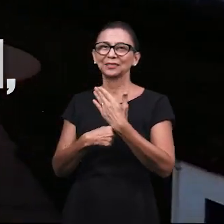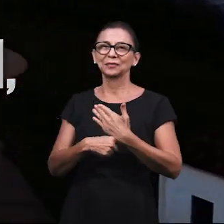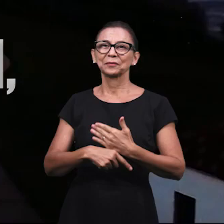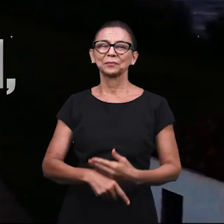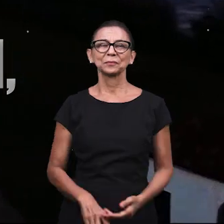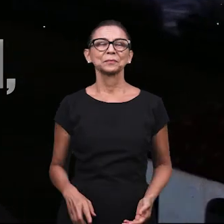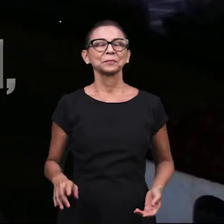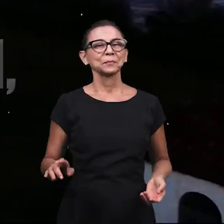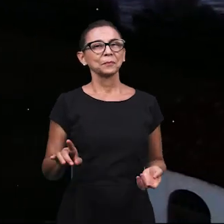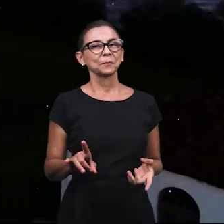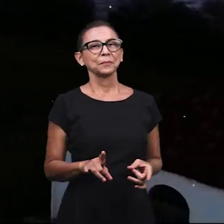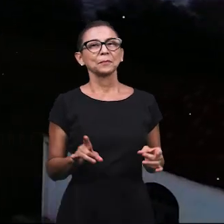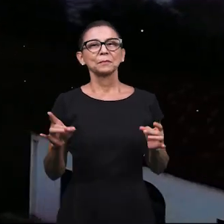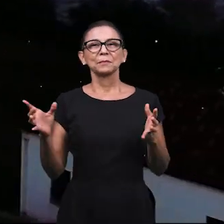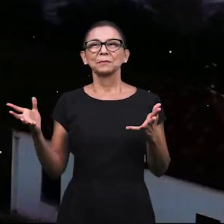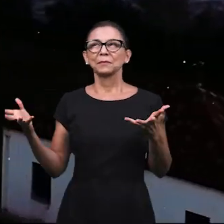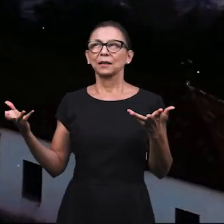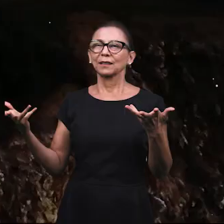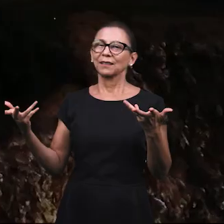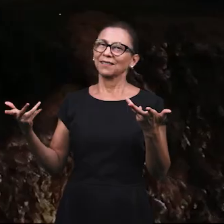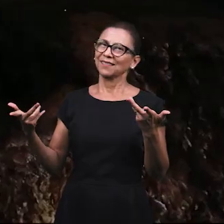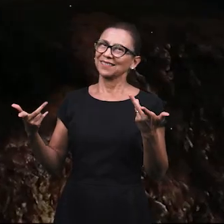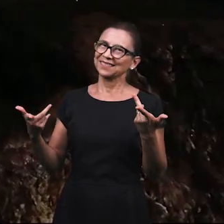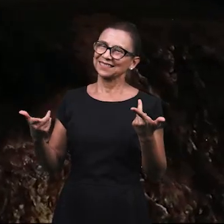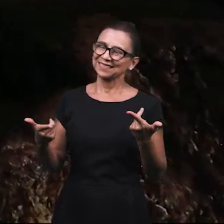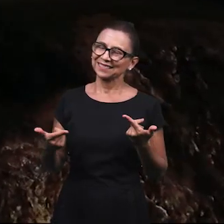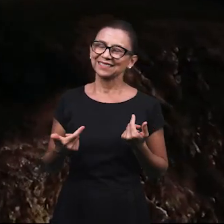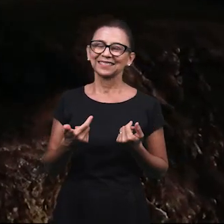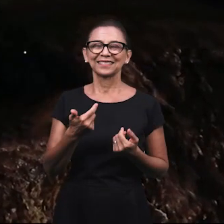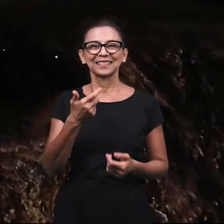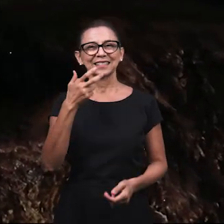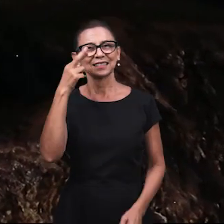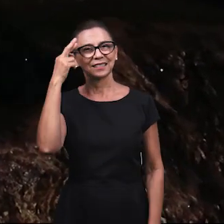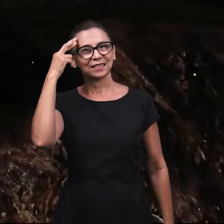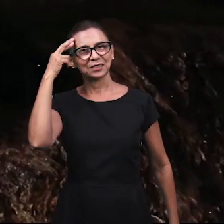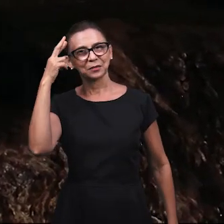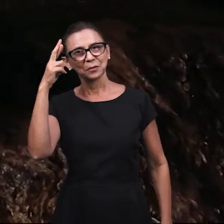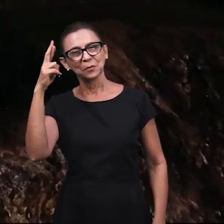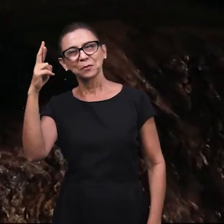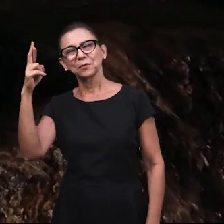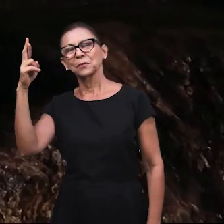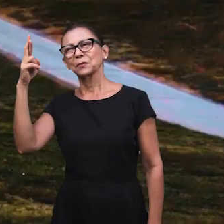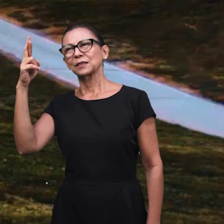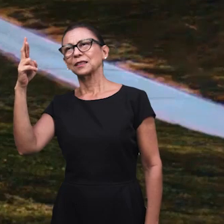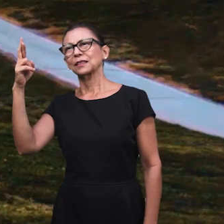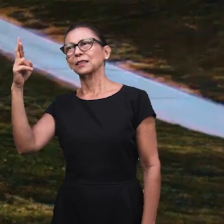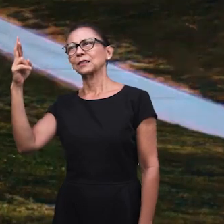ajudador. Que maravilhas